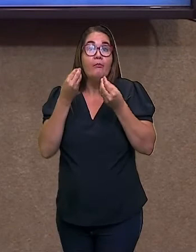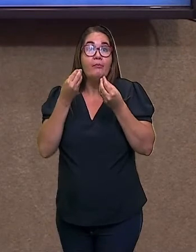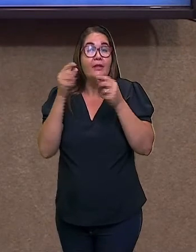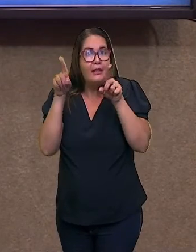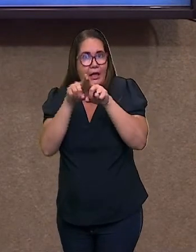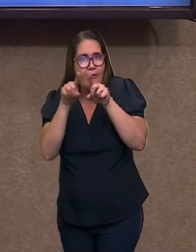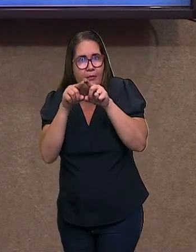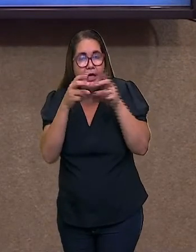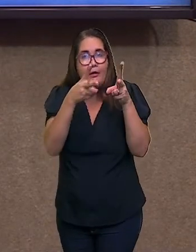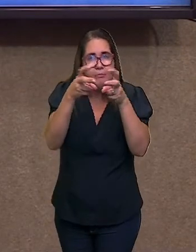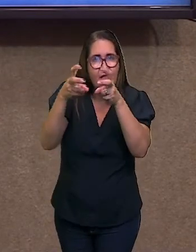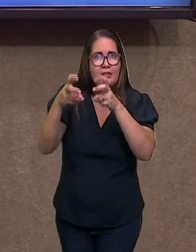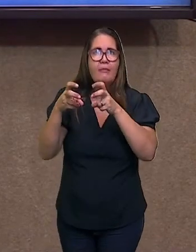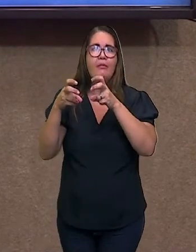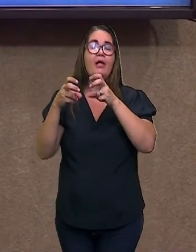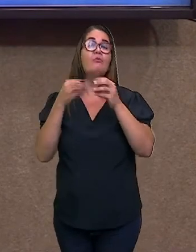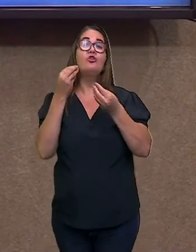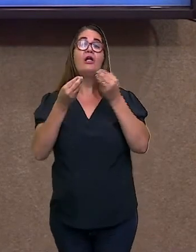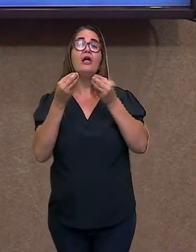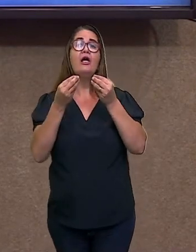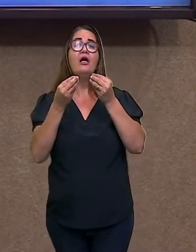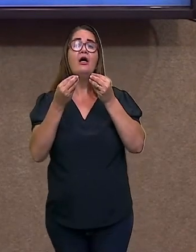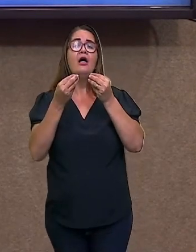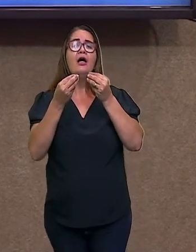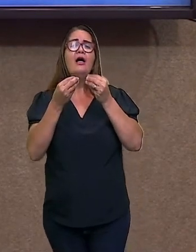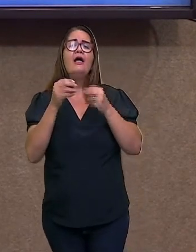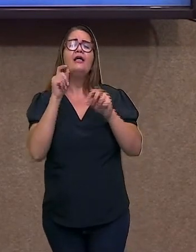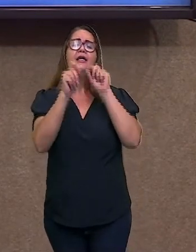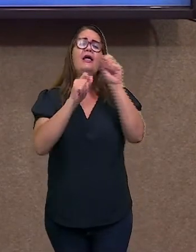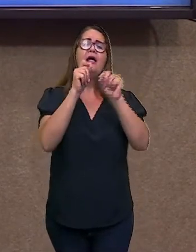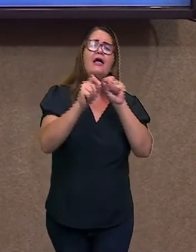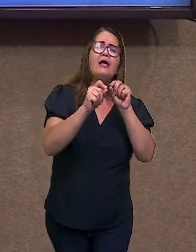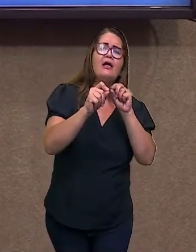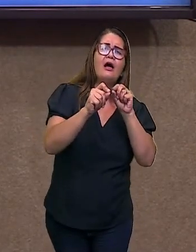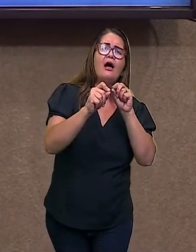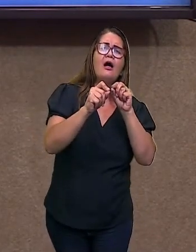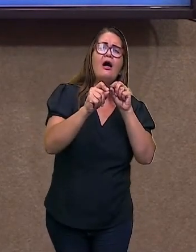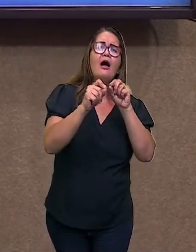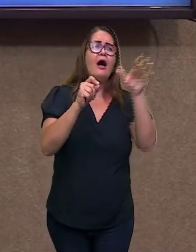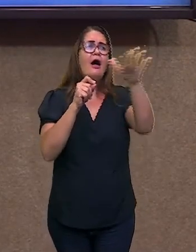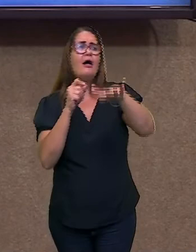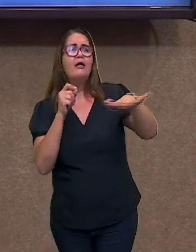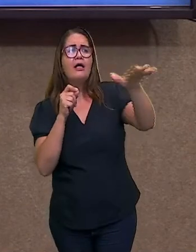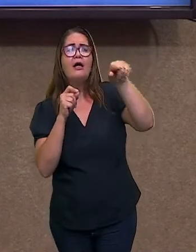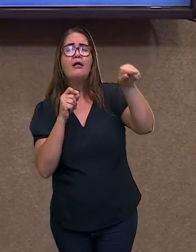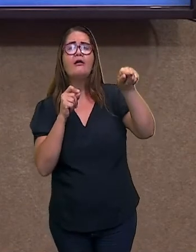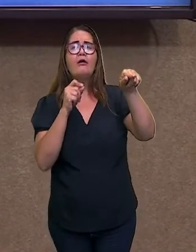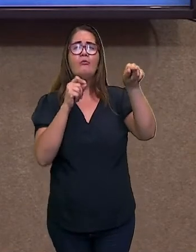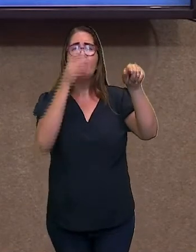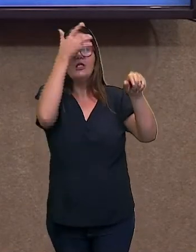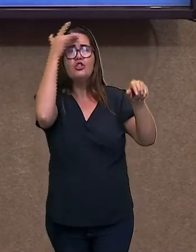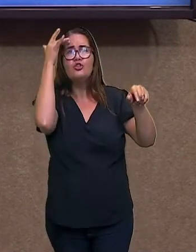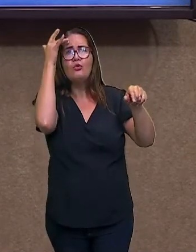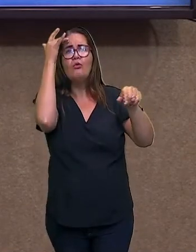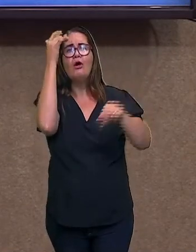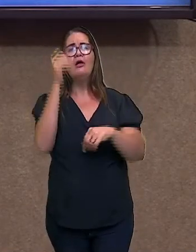pode esquecer disso. Para quem que eu estou fazendo a reportagem, né? E falar de acordo com o meu